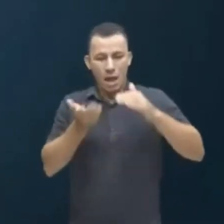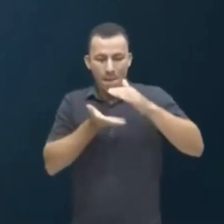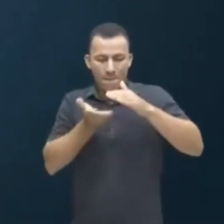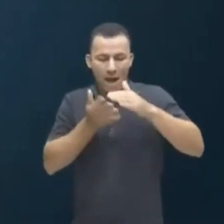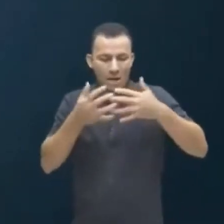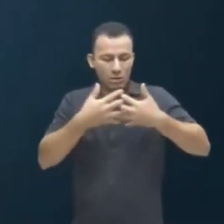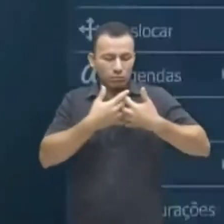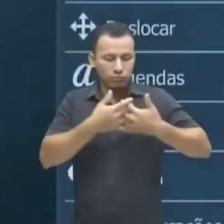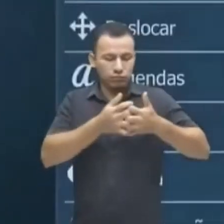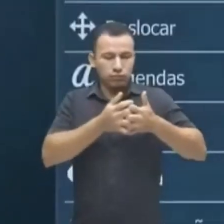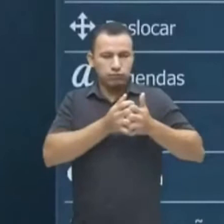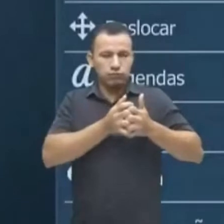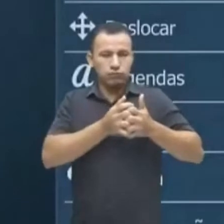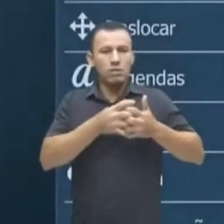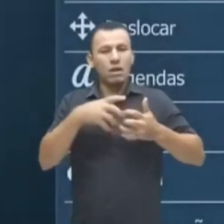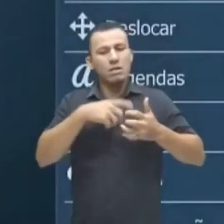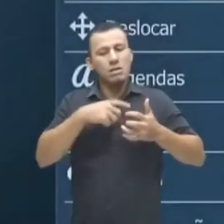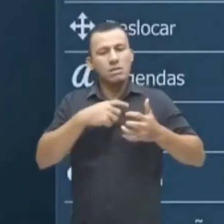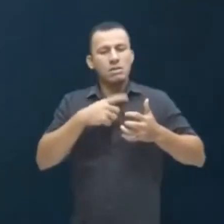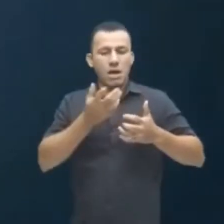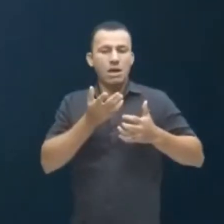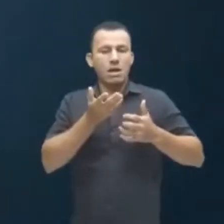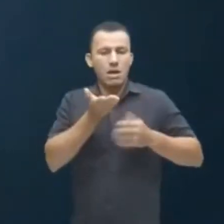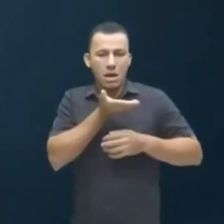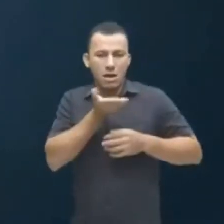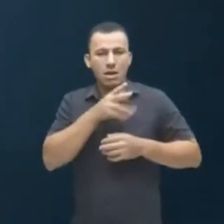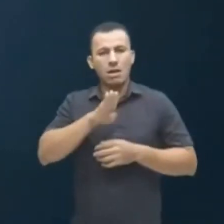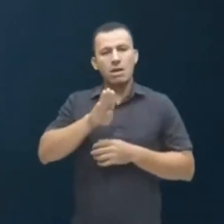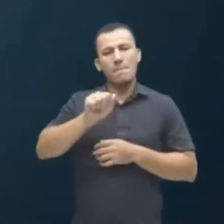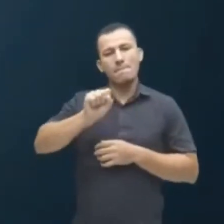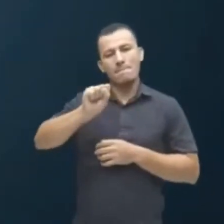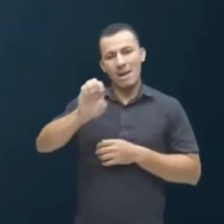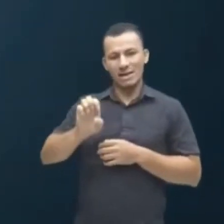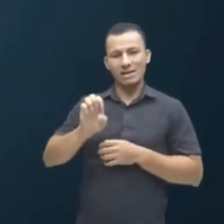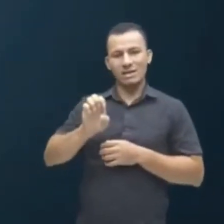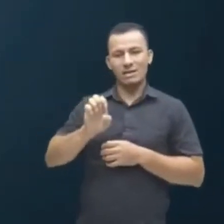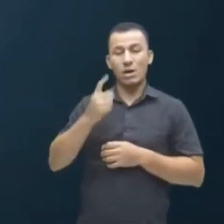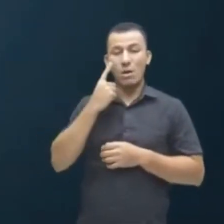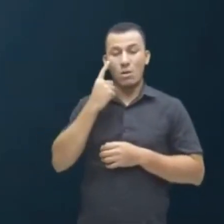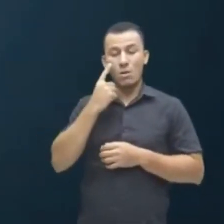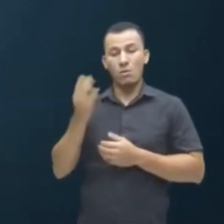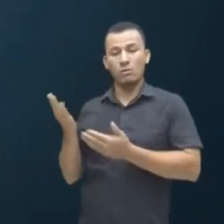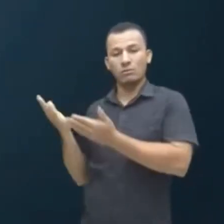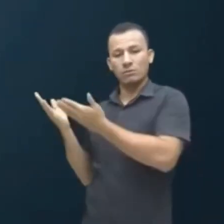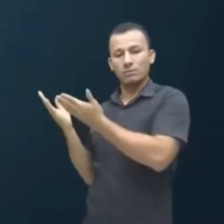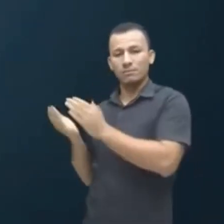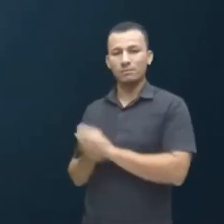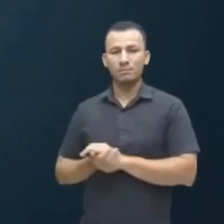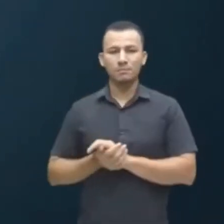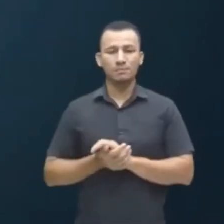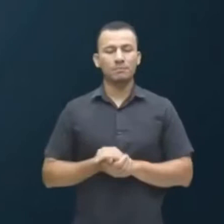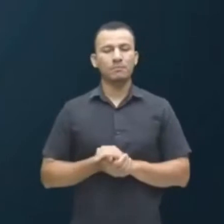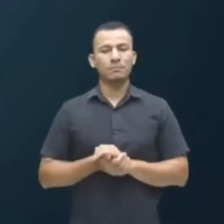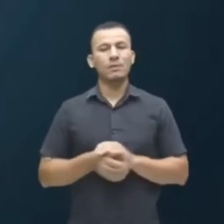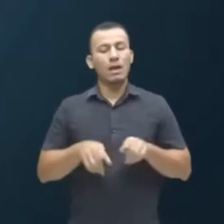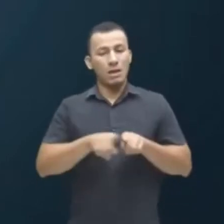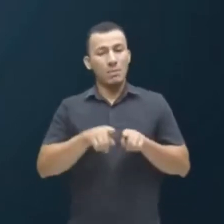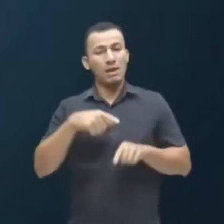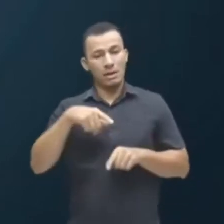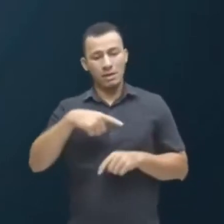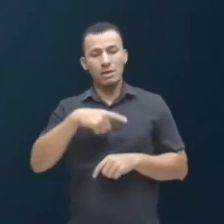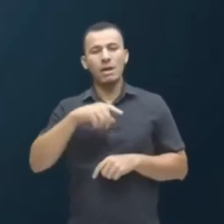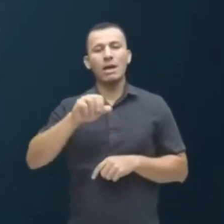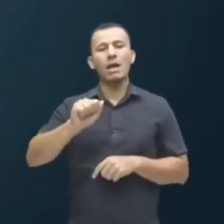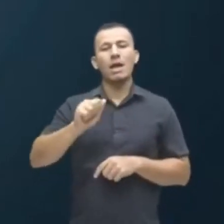né? Aqui ele tem uma base e ele tem o ápice, né? E ele tem as